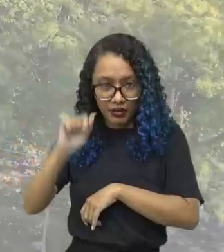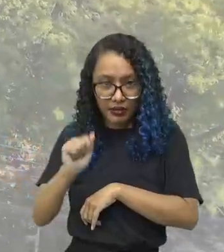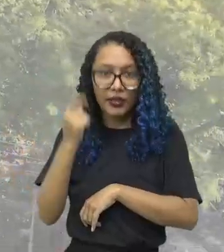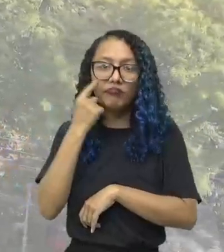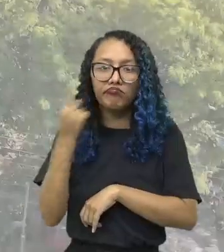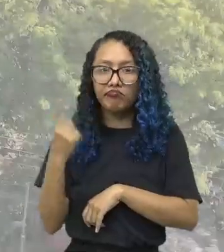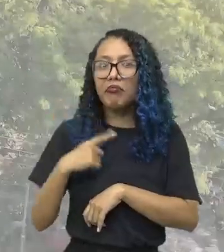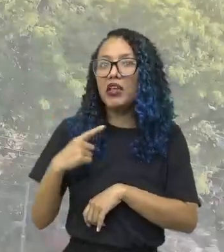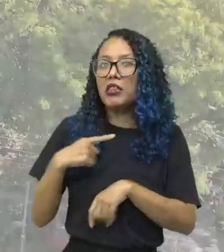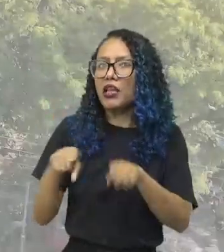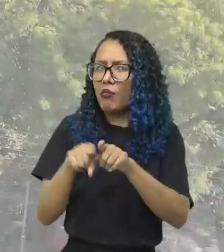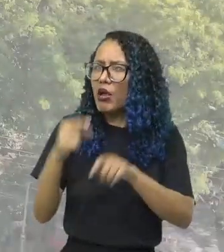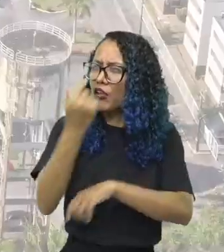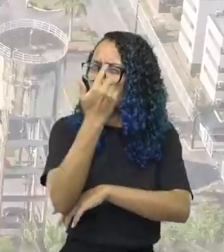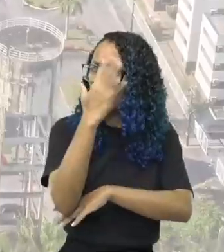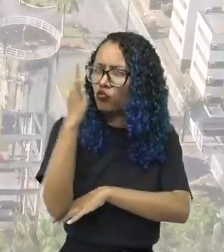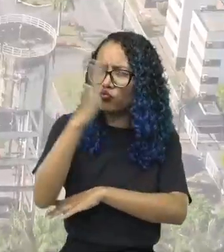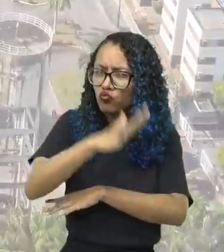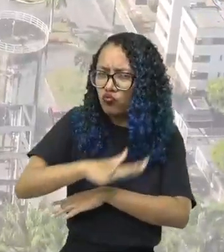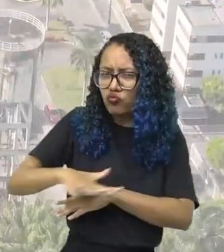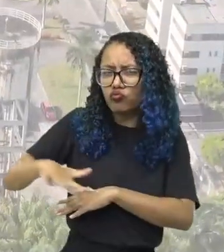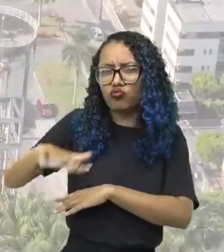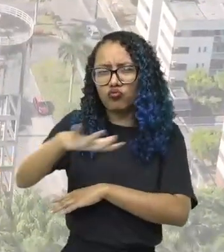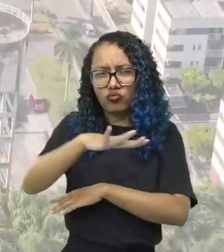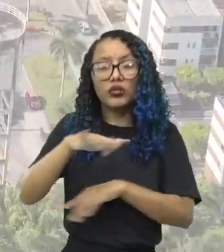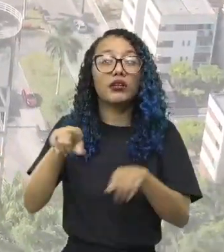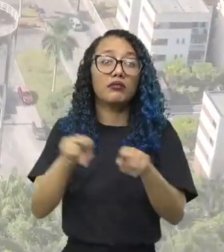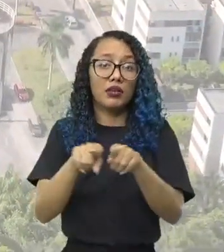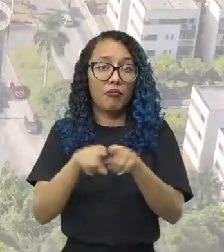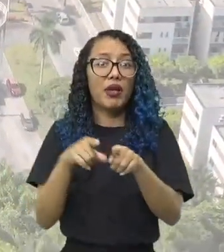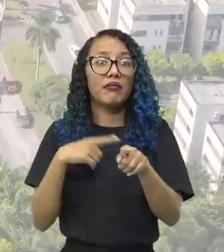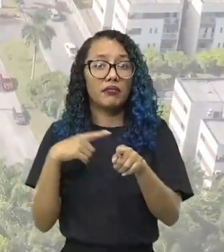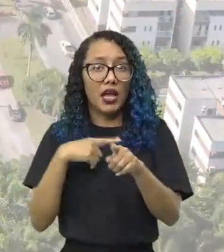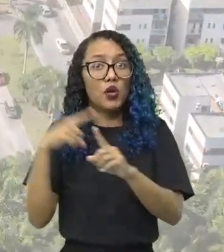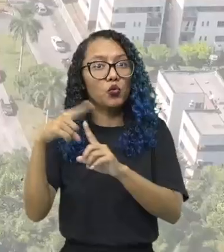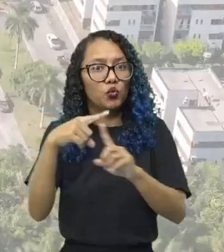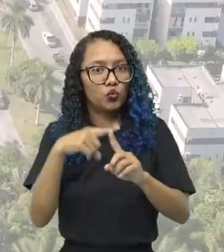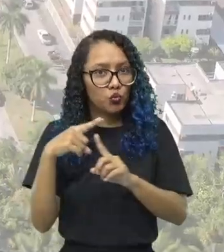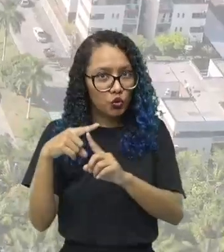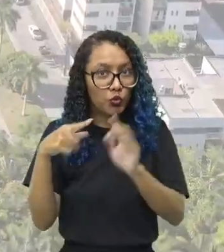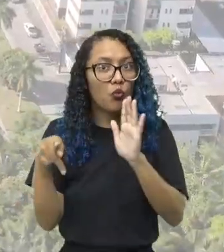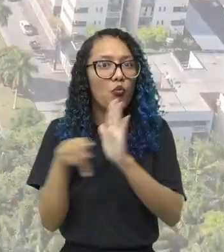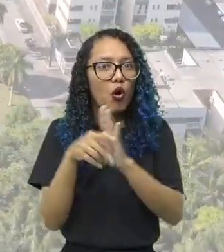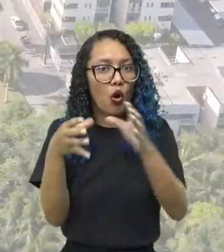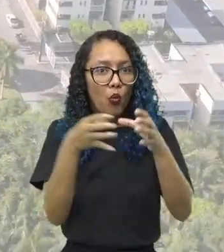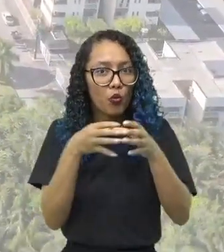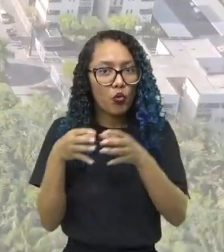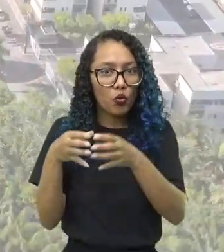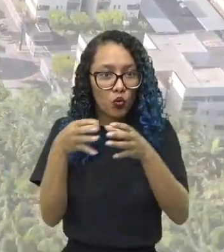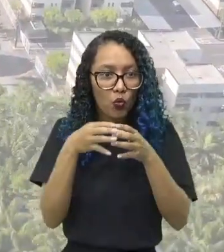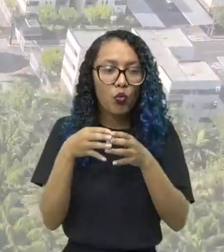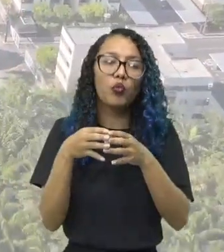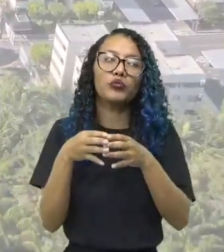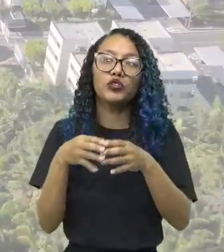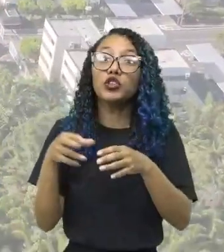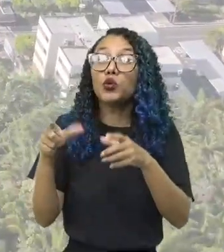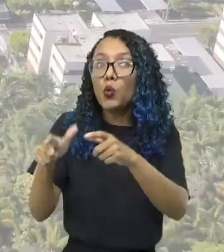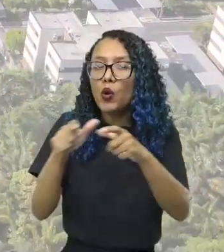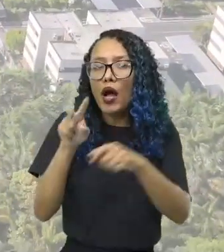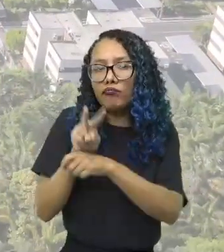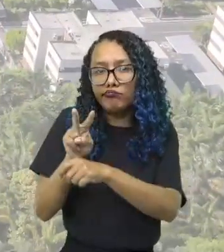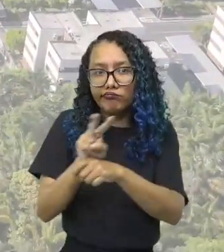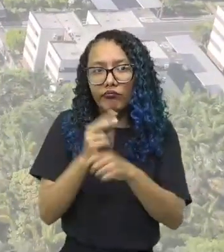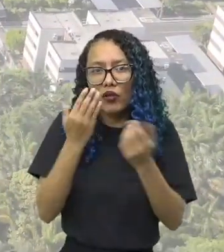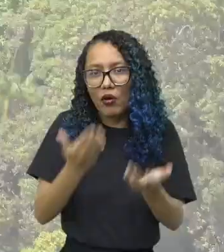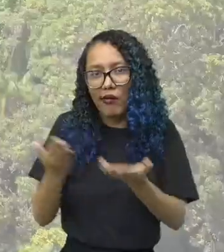gente vai enquadrar a categoria predominante. Como vocês podem verificar aí na imagem, né, e